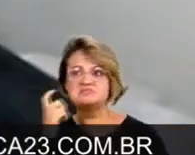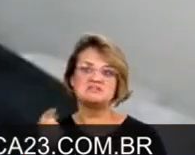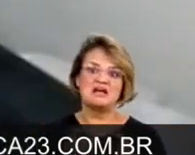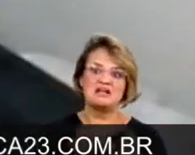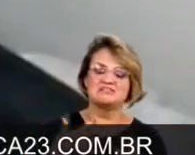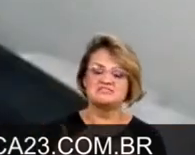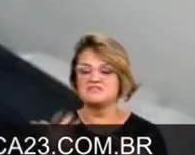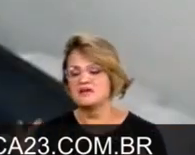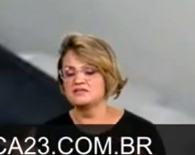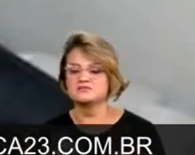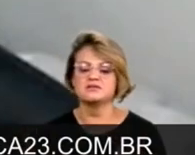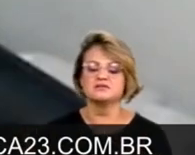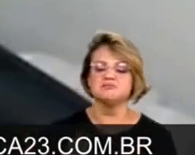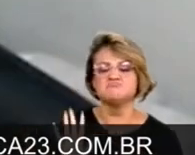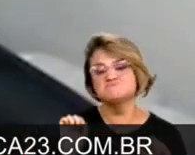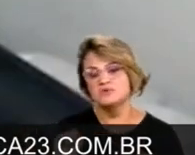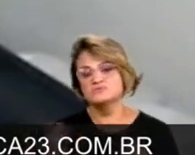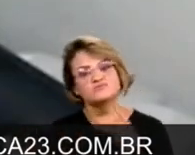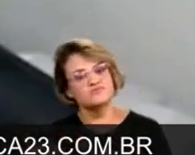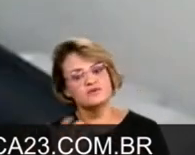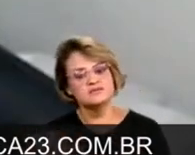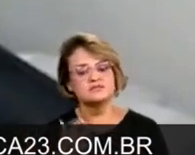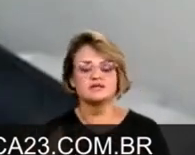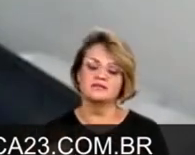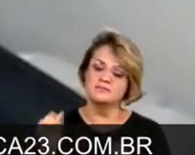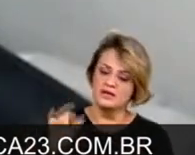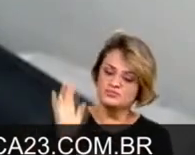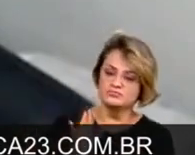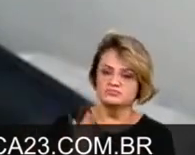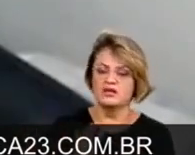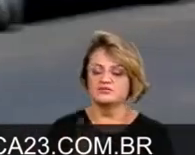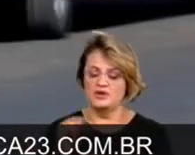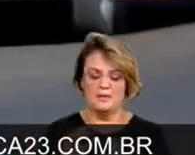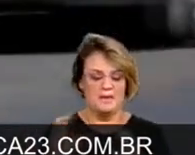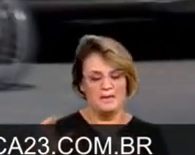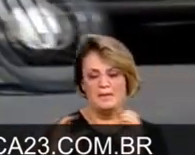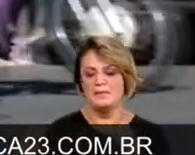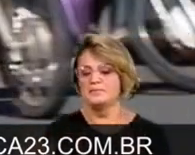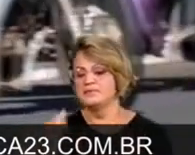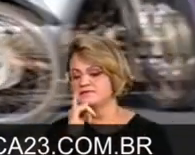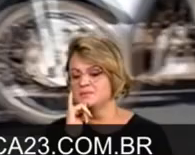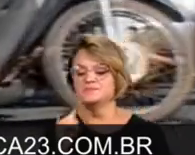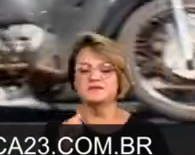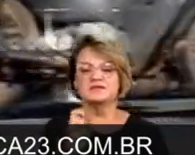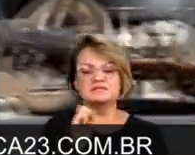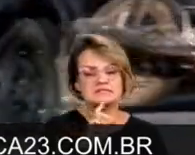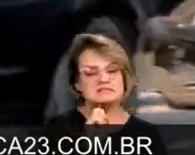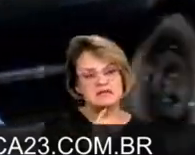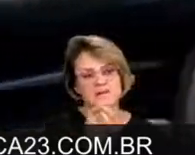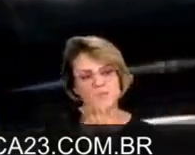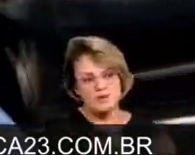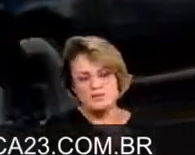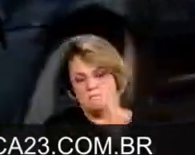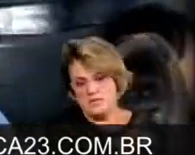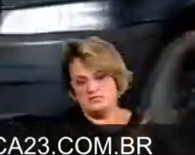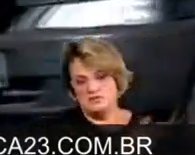indicadores socioeconômicos, né, que poderiam ajudar a redistribuir esse recurso. Por exemplo, mesmo que a população se mantenha a